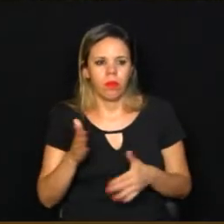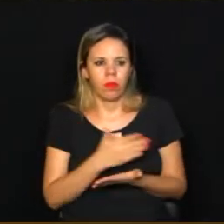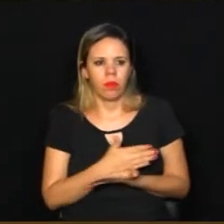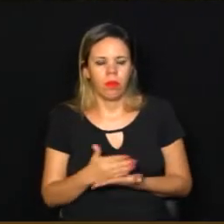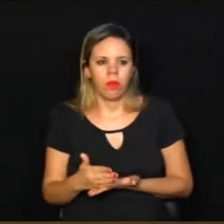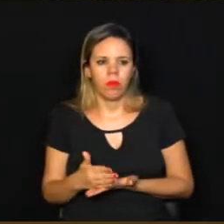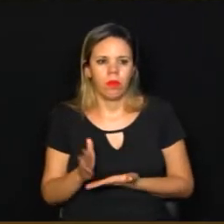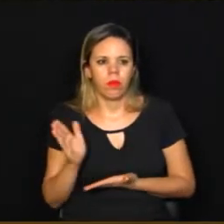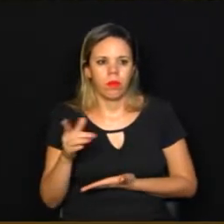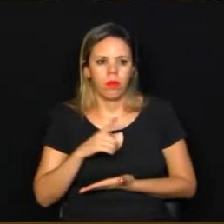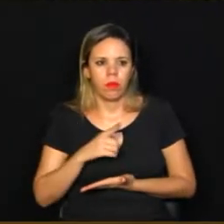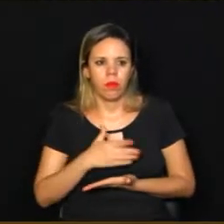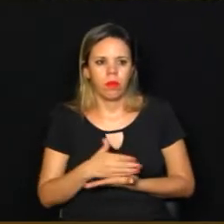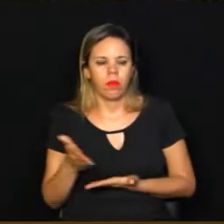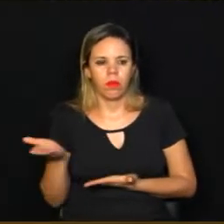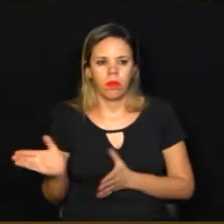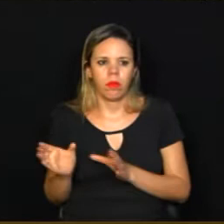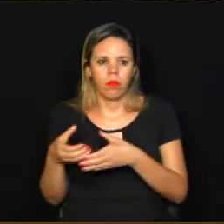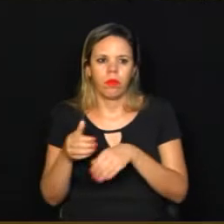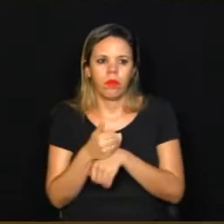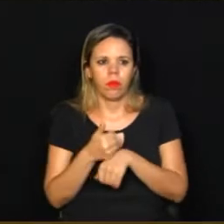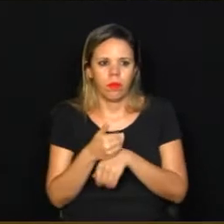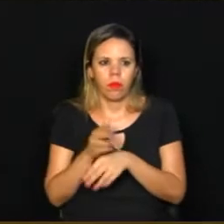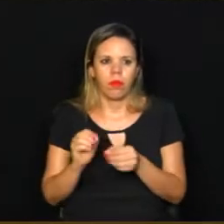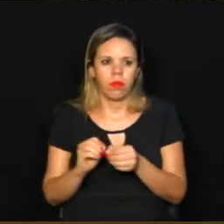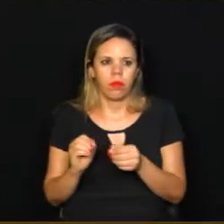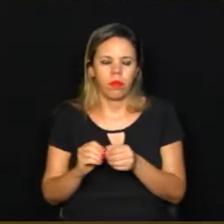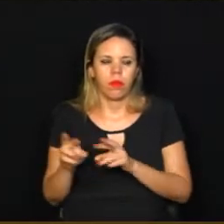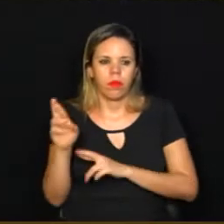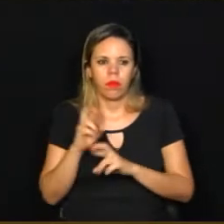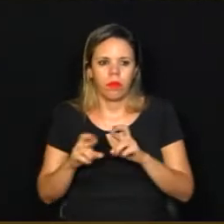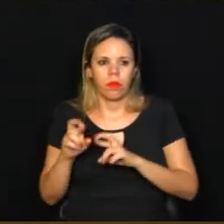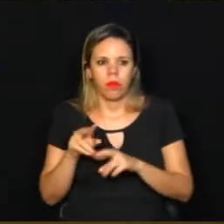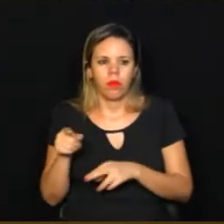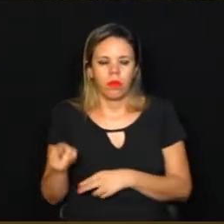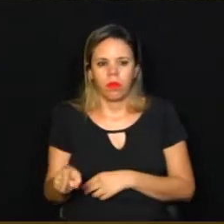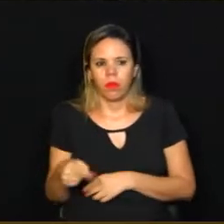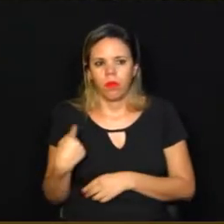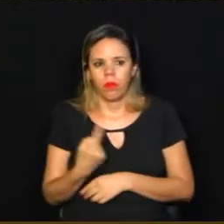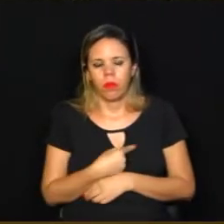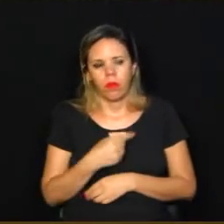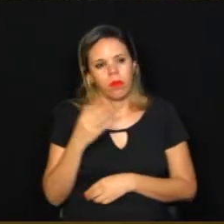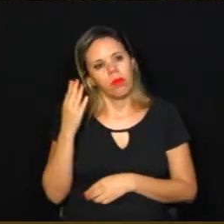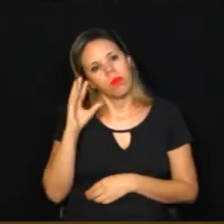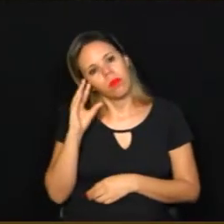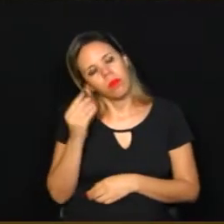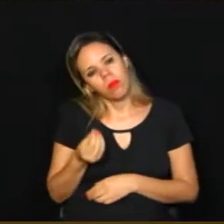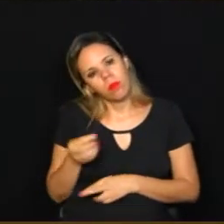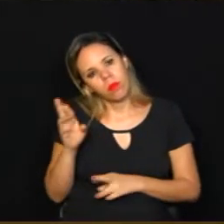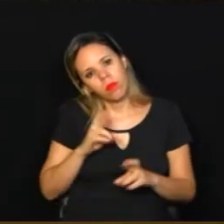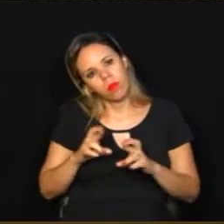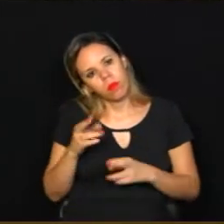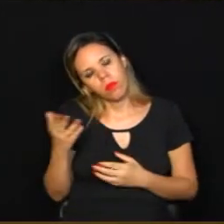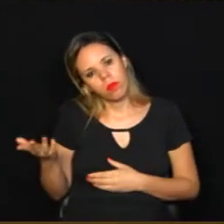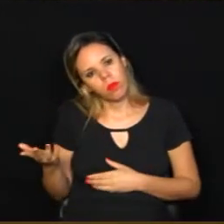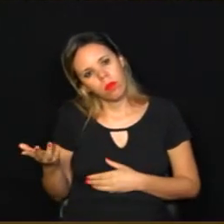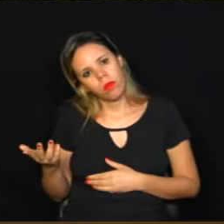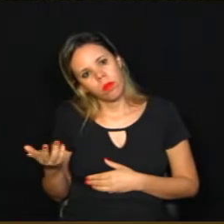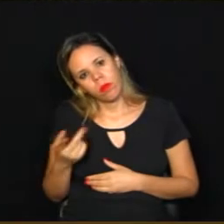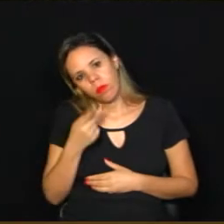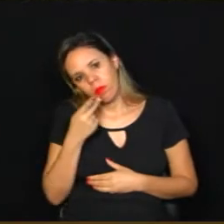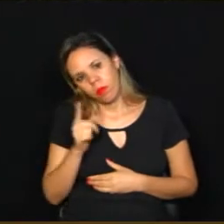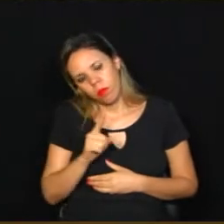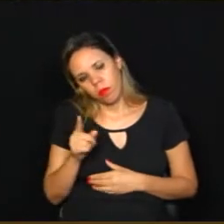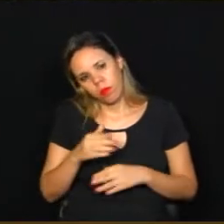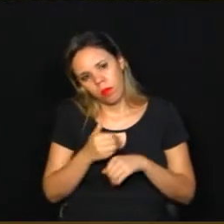então já teve início, as equipes já estão fazendo essa reanálise. E aí o que a gente entende? Quando fala em reanálise, nós não estamos dizendo que